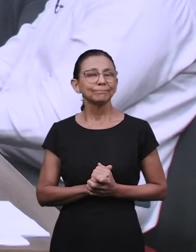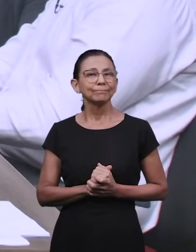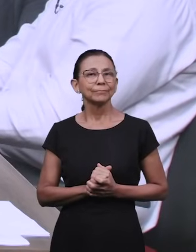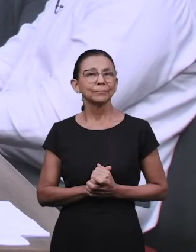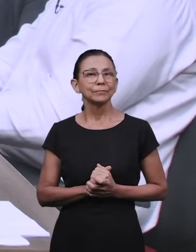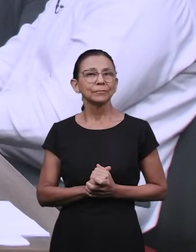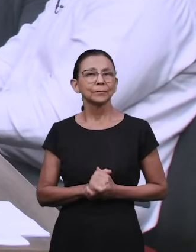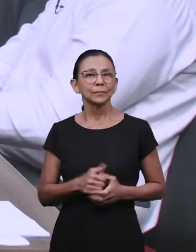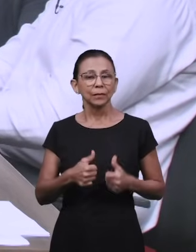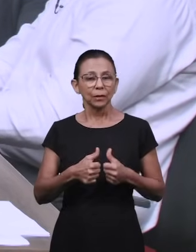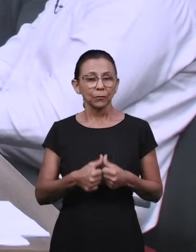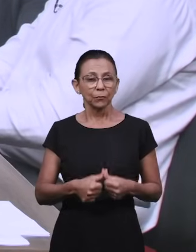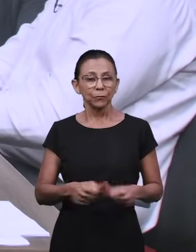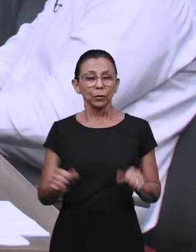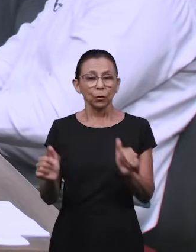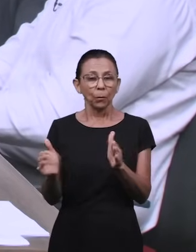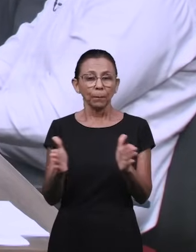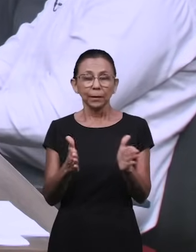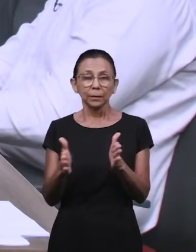para